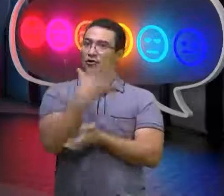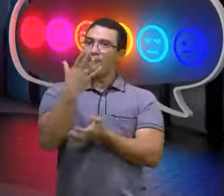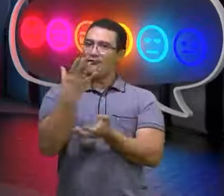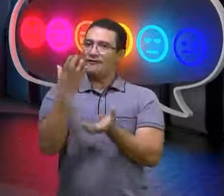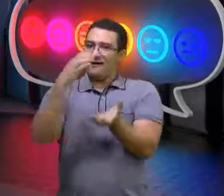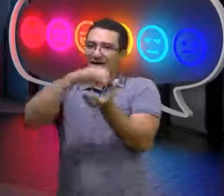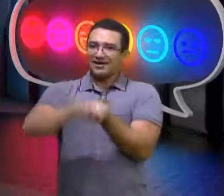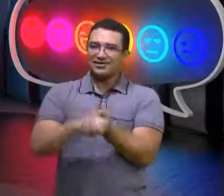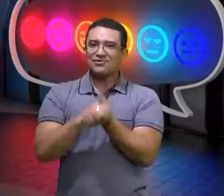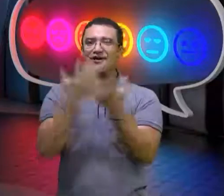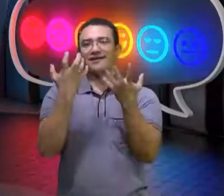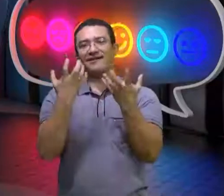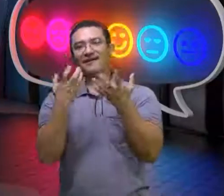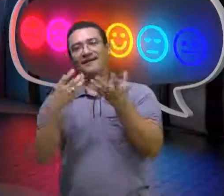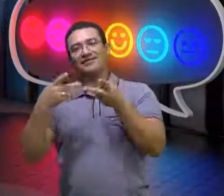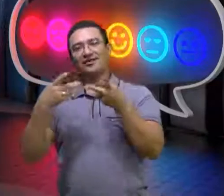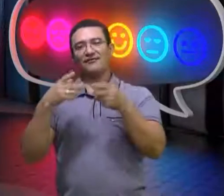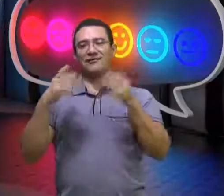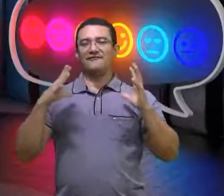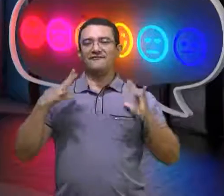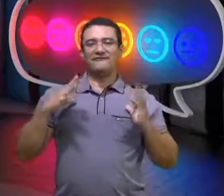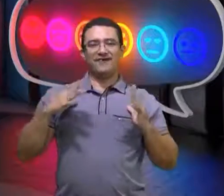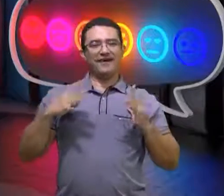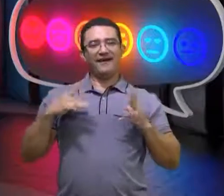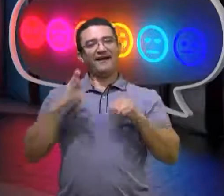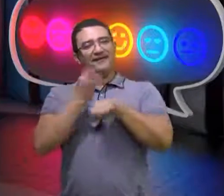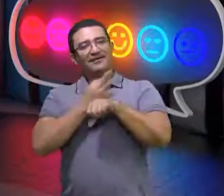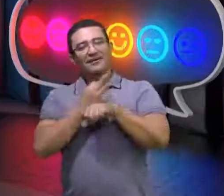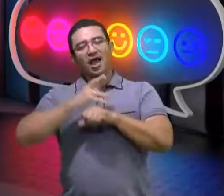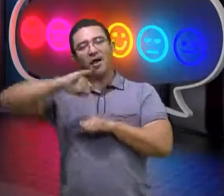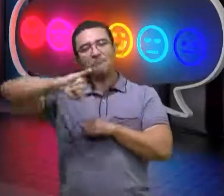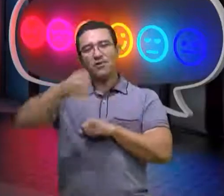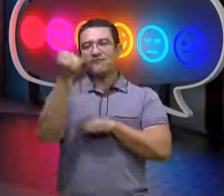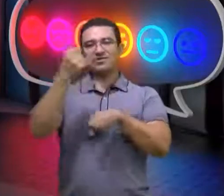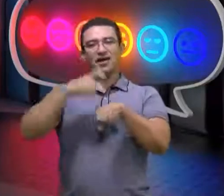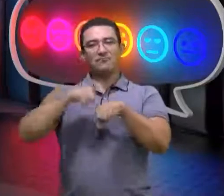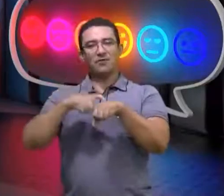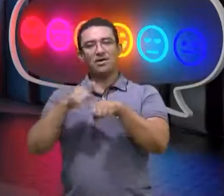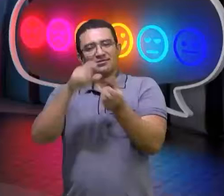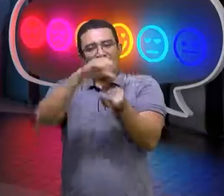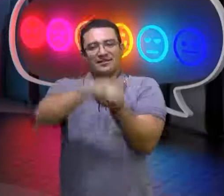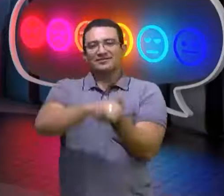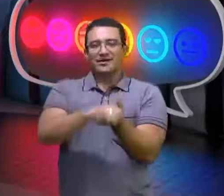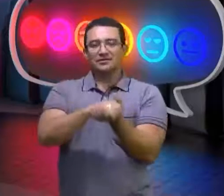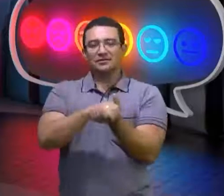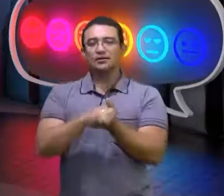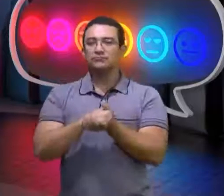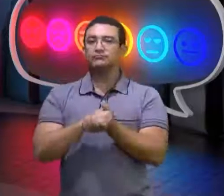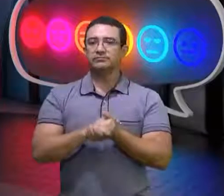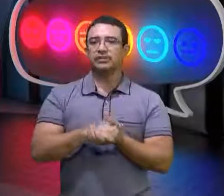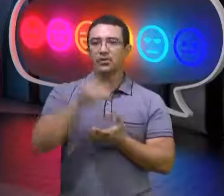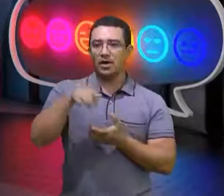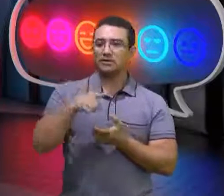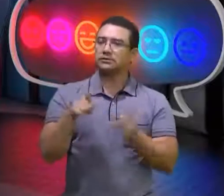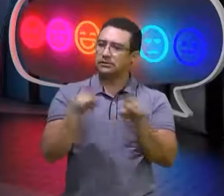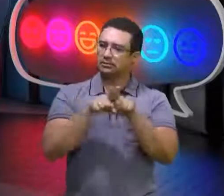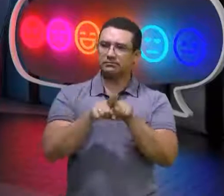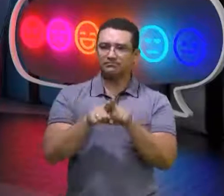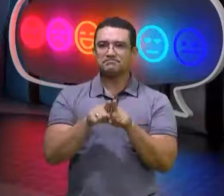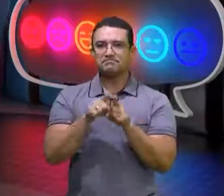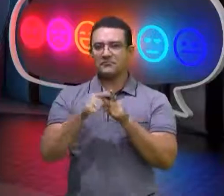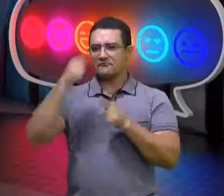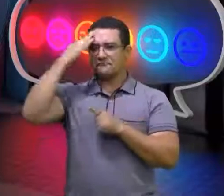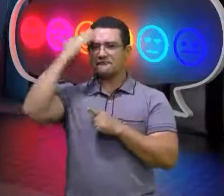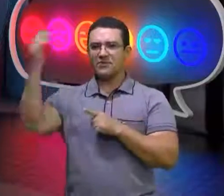né, curtindo e aproveitando o momento, e realmente ela é muito conhecida por possuir esses bangalôs, né,